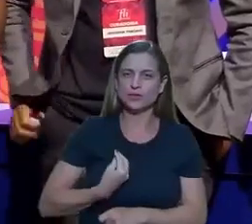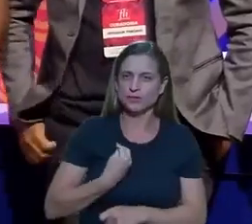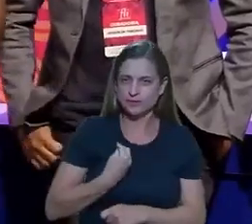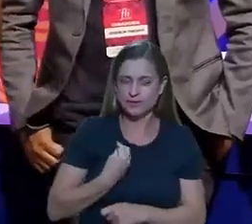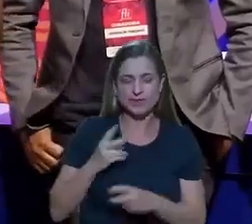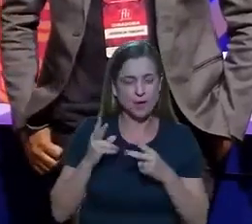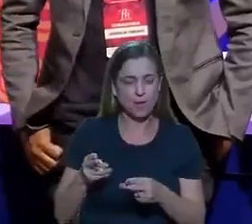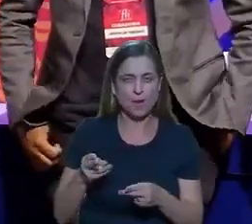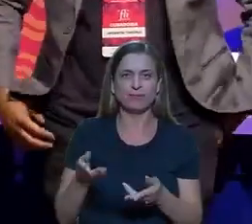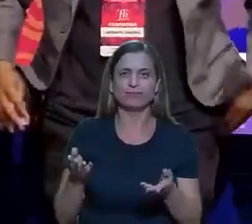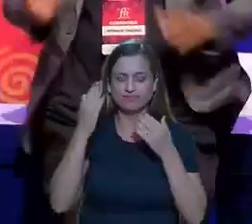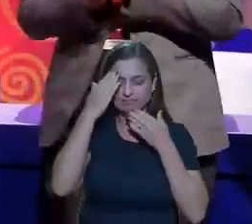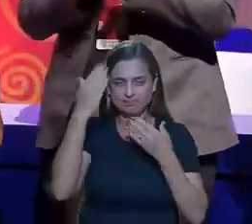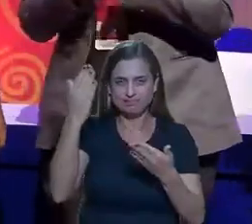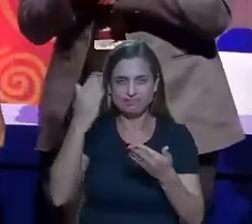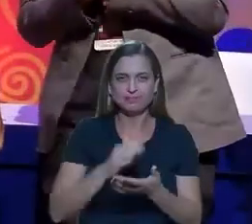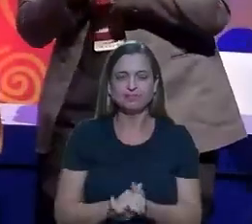Então, muito obrigado.